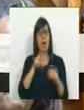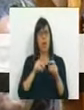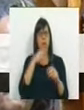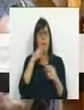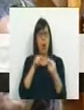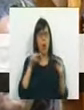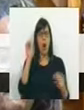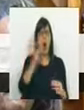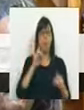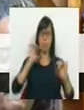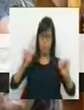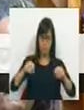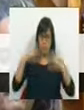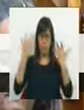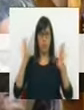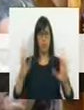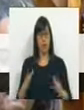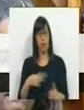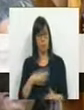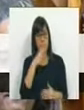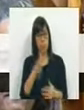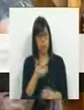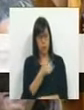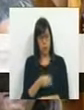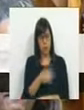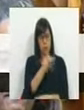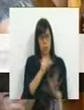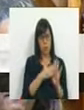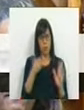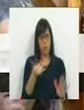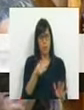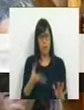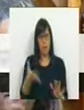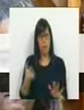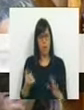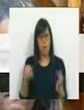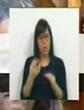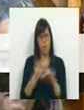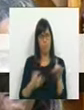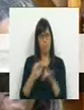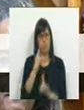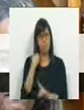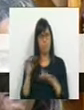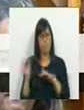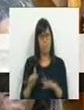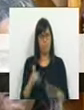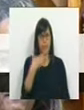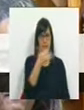ser evidentemente uma prioridade. E assinalo que entre 2012 e 2015 houve um aumento da procura